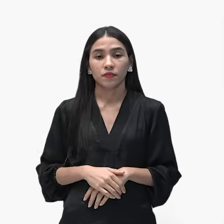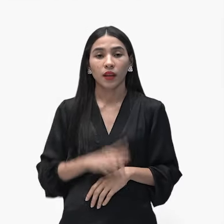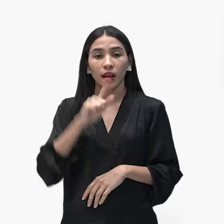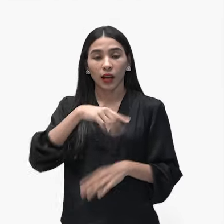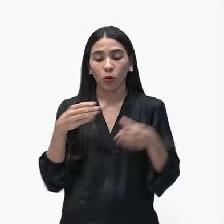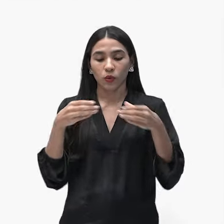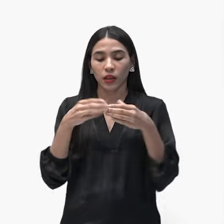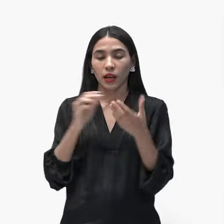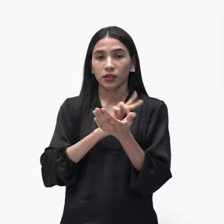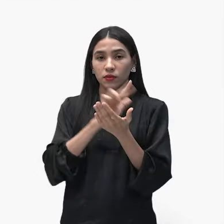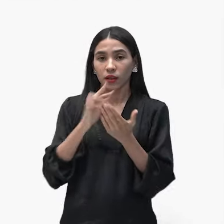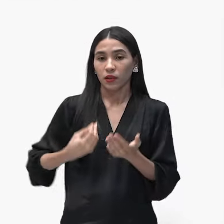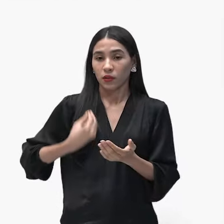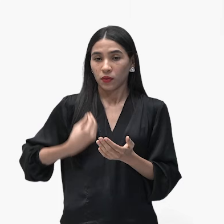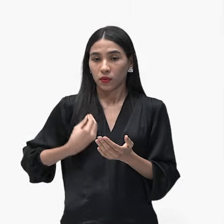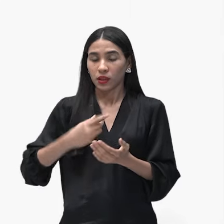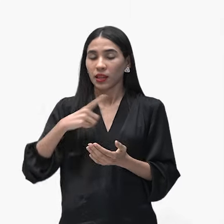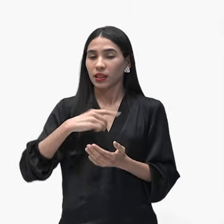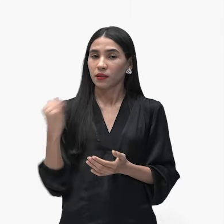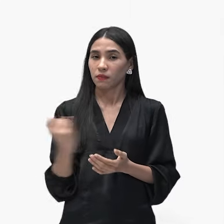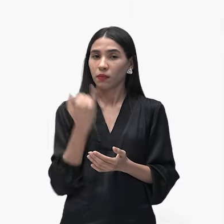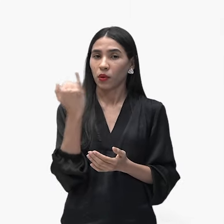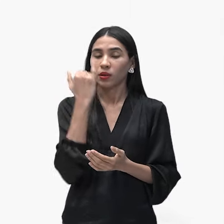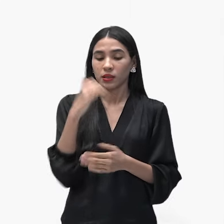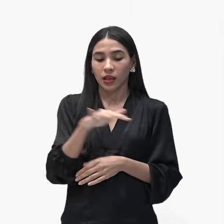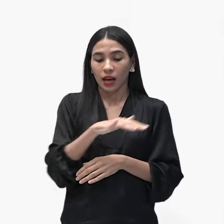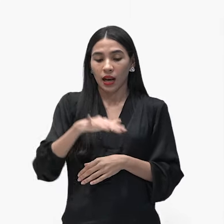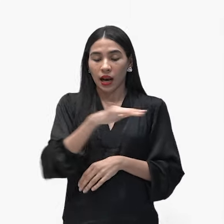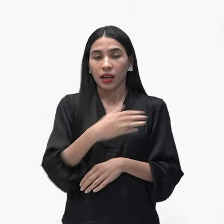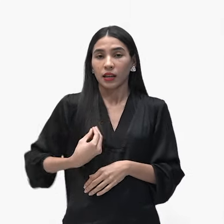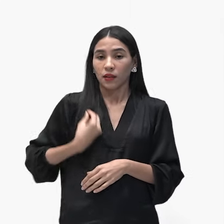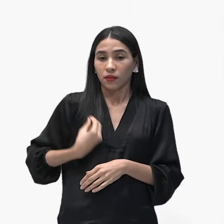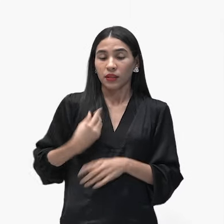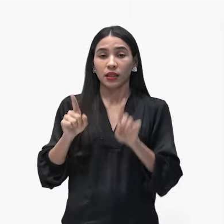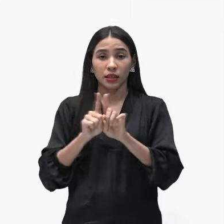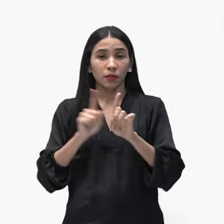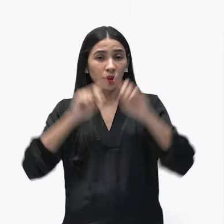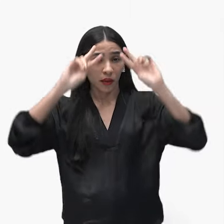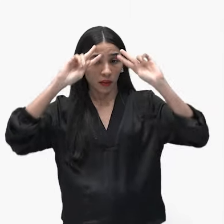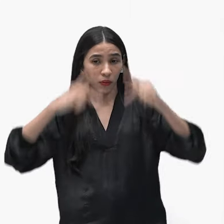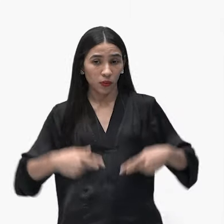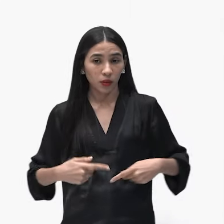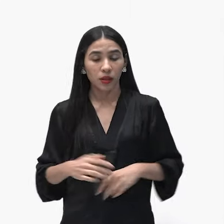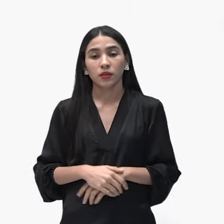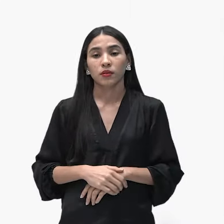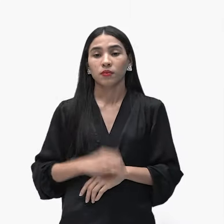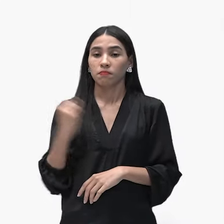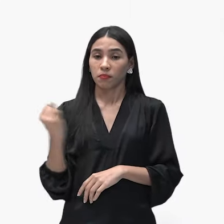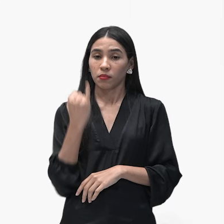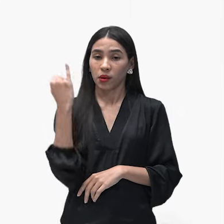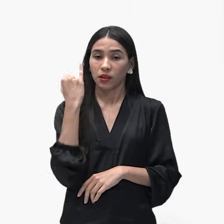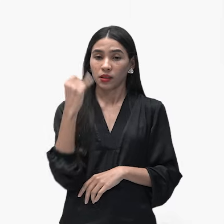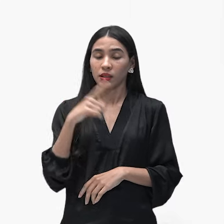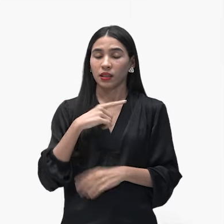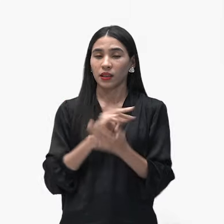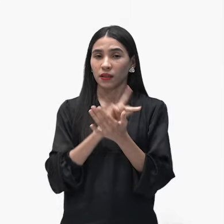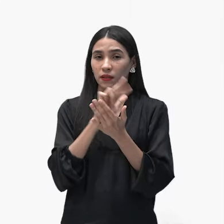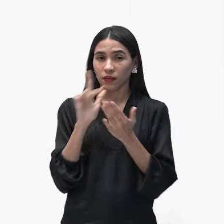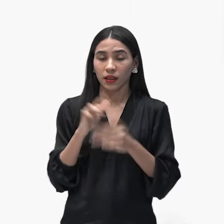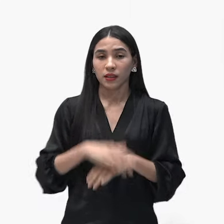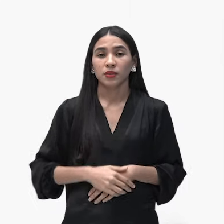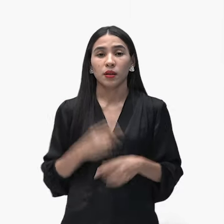vivos que apresentam muita importância para o meio ambiente e também para os seres humanos. E aí uma dessa importância, existem várias, é